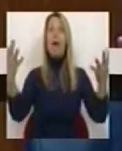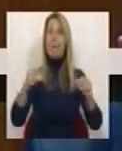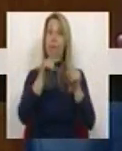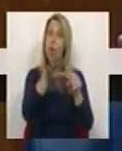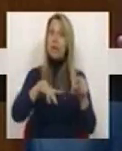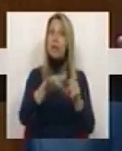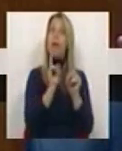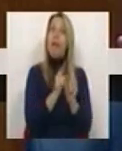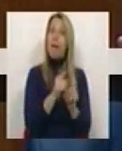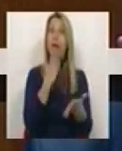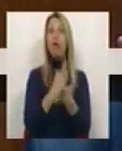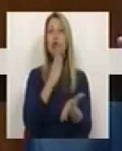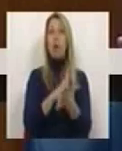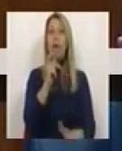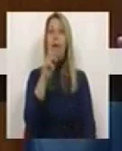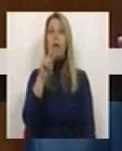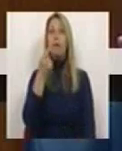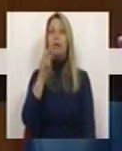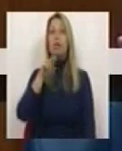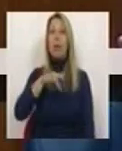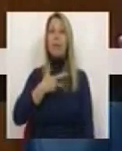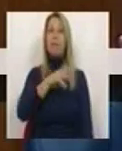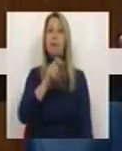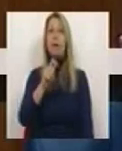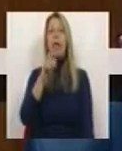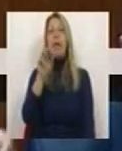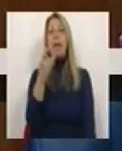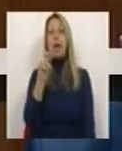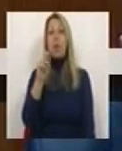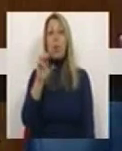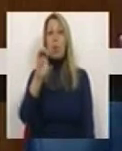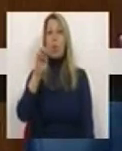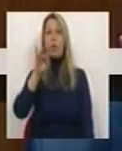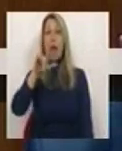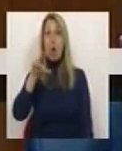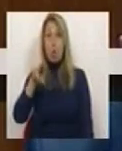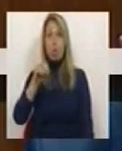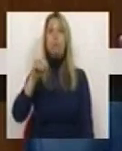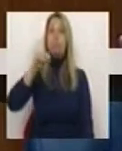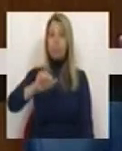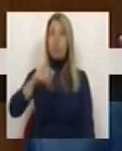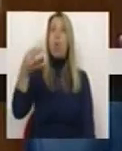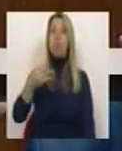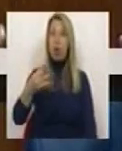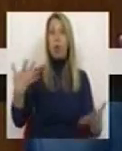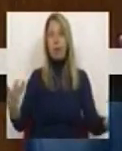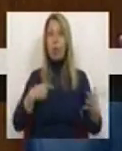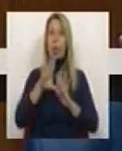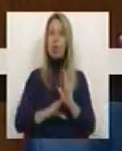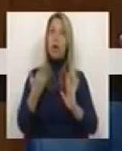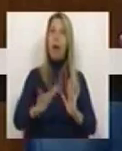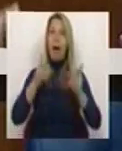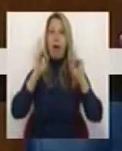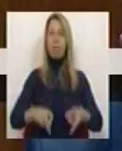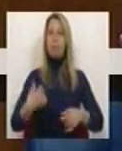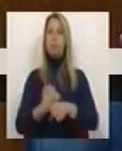Escola Alexandre Herculano. Estamos, por isso, em condições de arrancar com essas obras, que vão abranger 200 escolas em